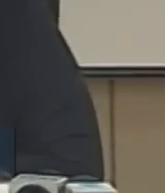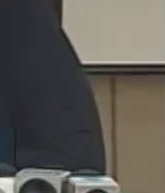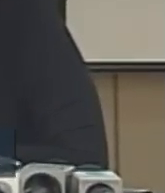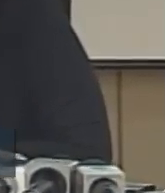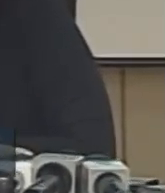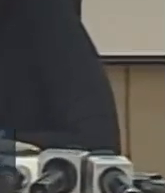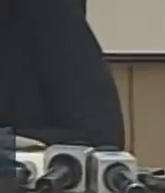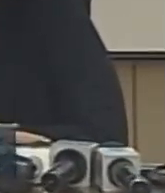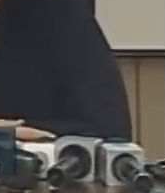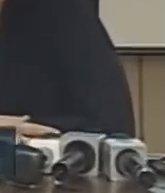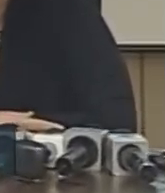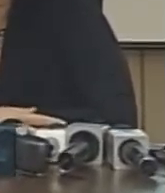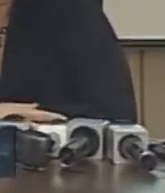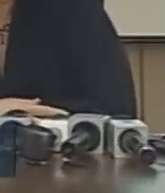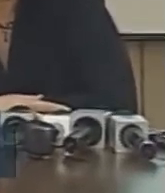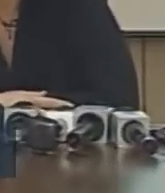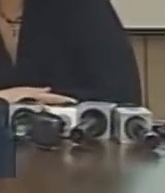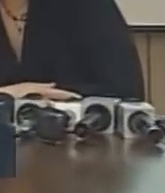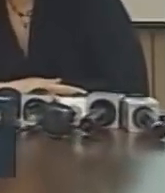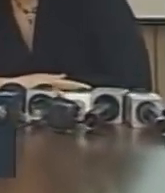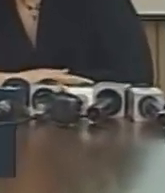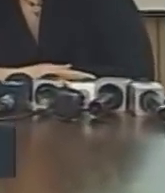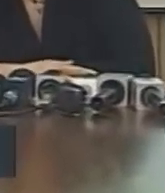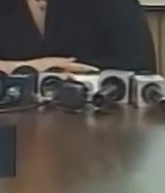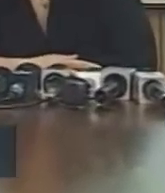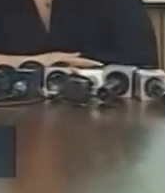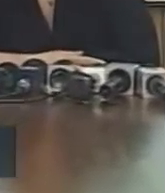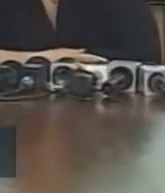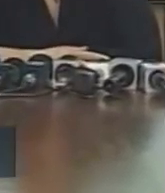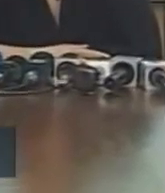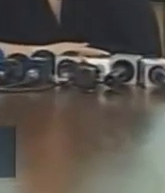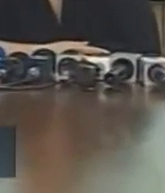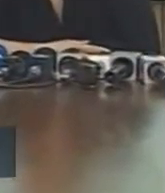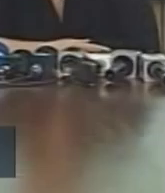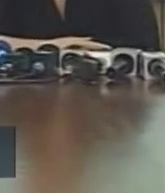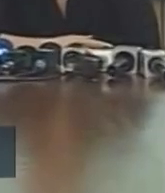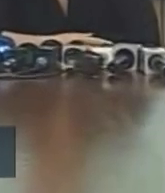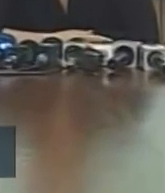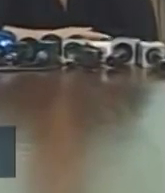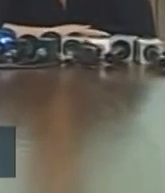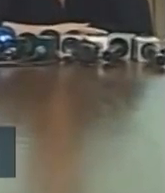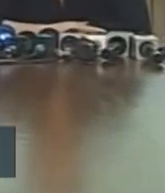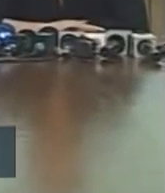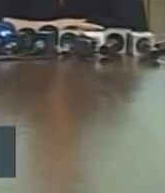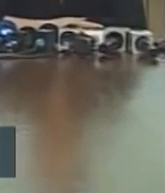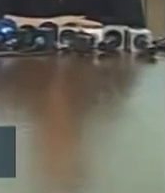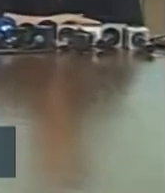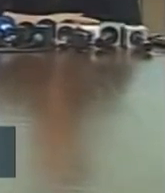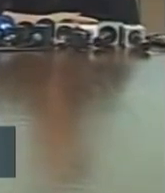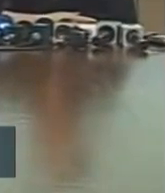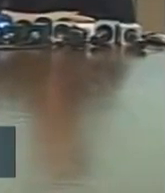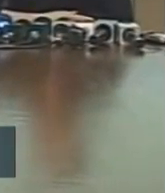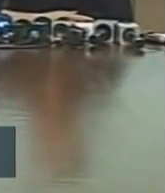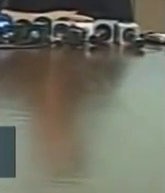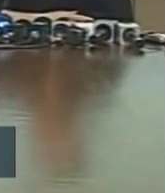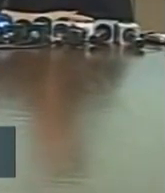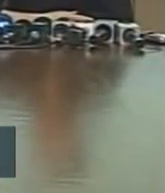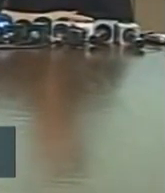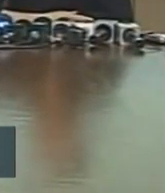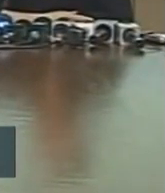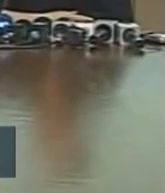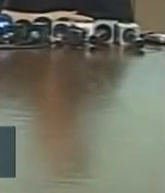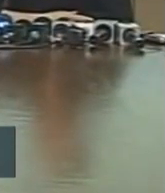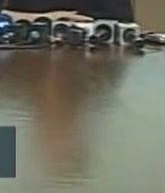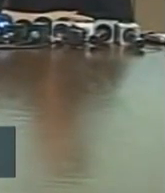PNUD, quando divulga o IDH, ele sempre diz que o governo brasileiro recebe uma cópia desse relatório antes de ser divulgado. Todos